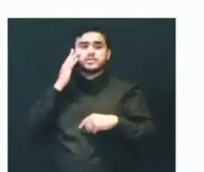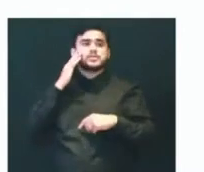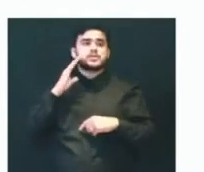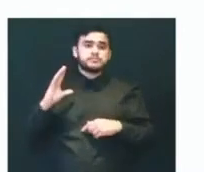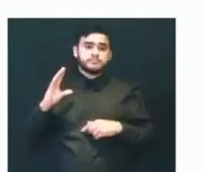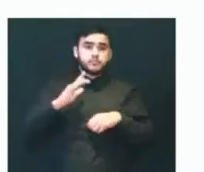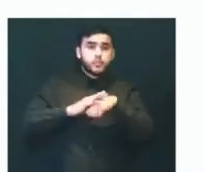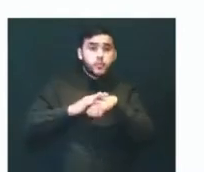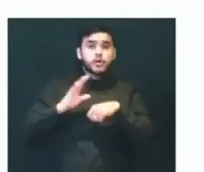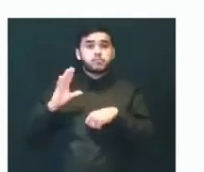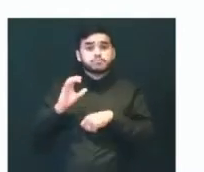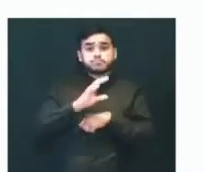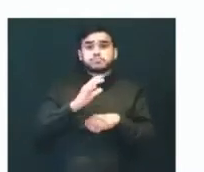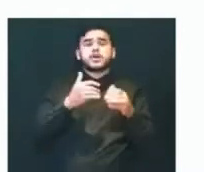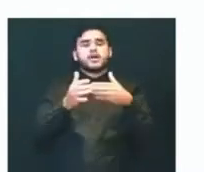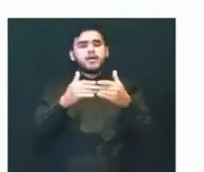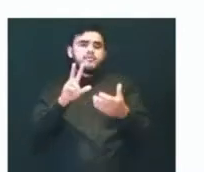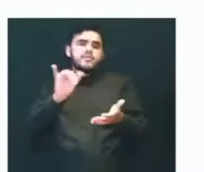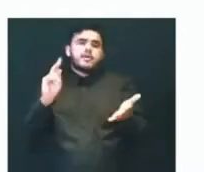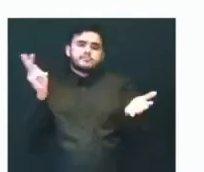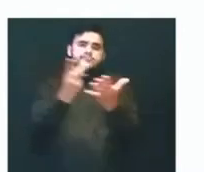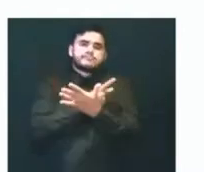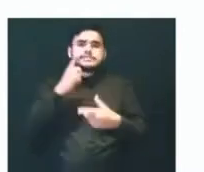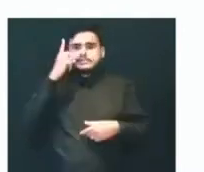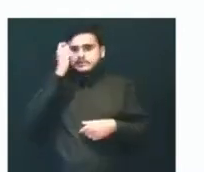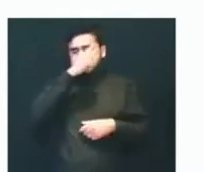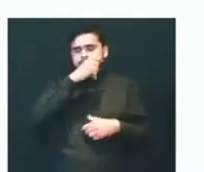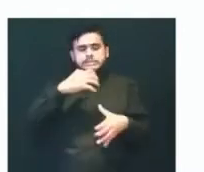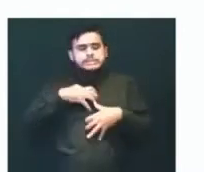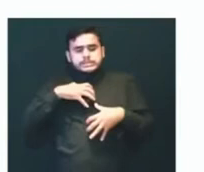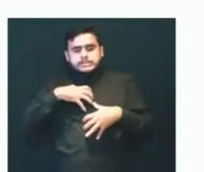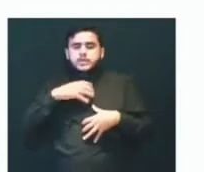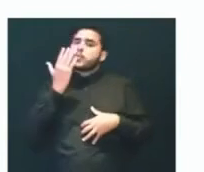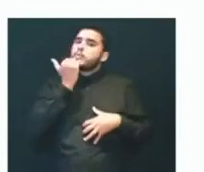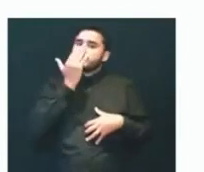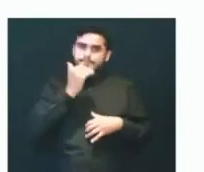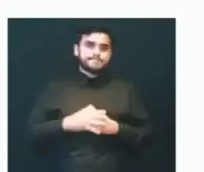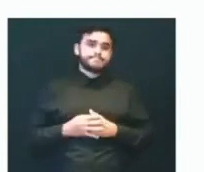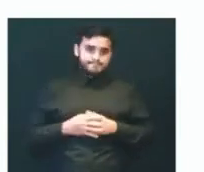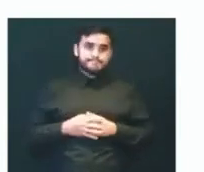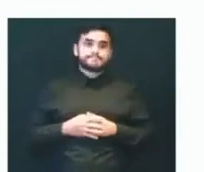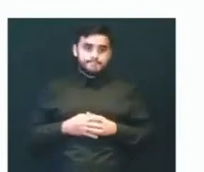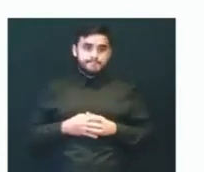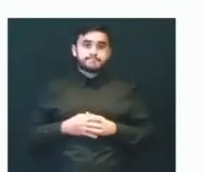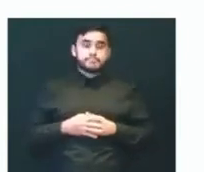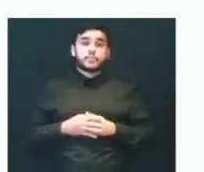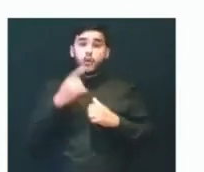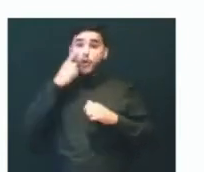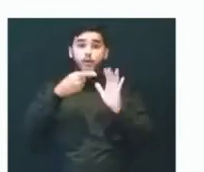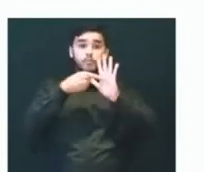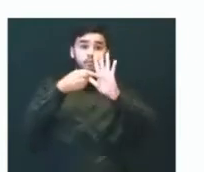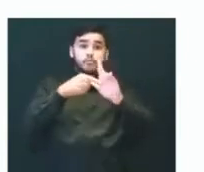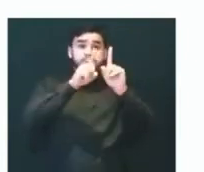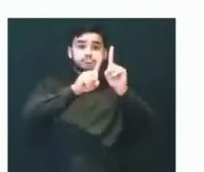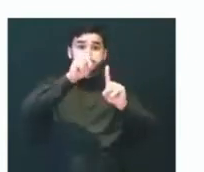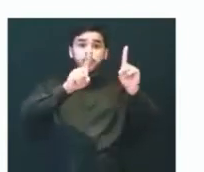de uma forma ou de outra, vai apresentar alguma dificuldade para se alimentar. Extrapolando esses dados para a totalidade